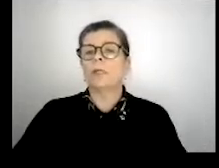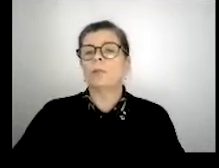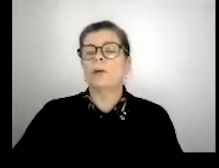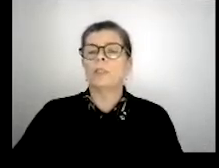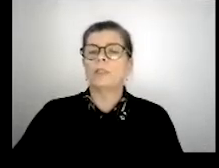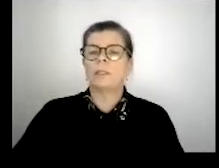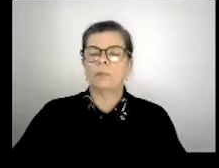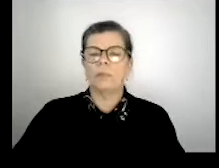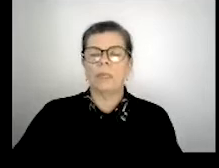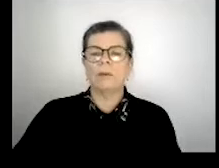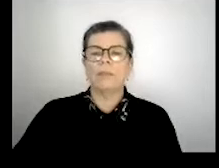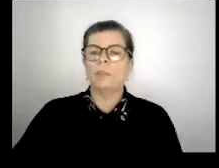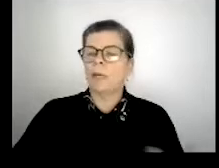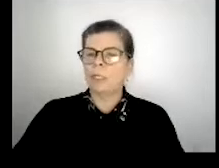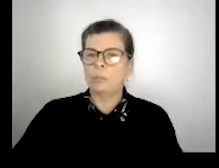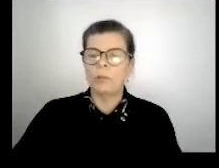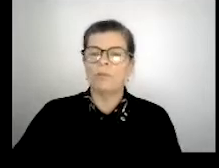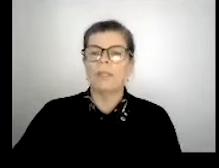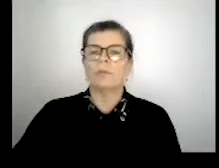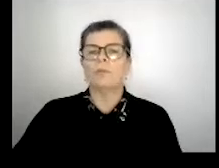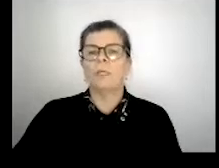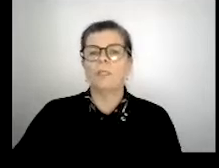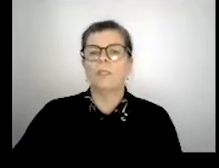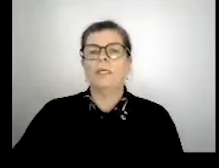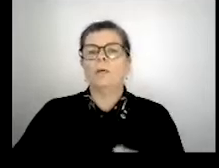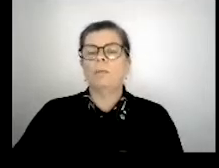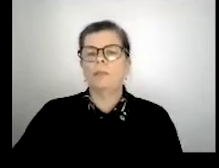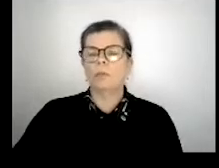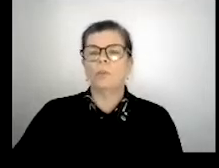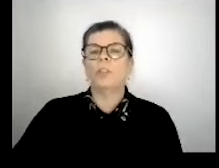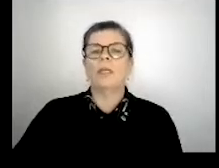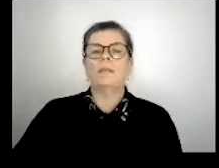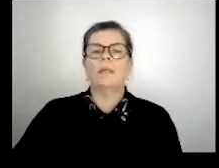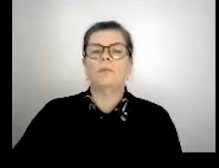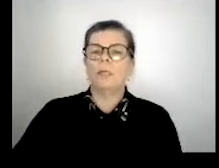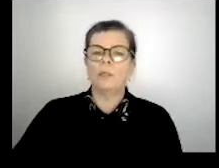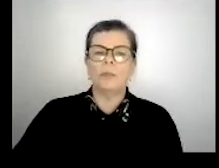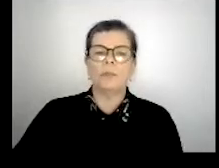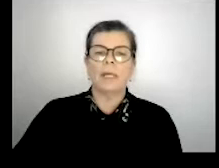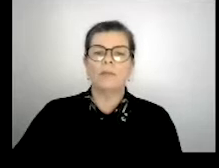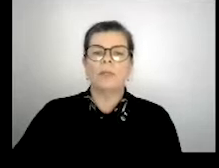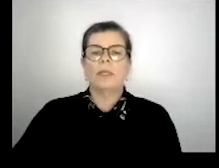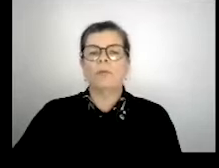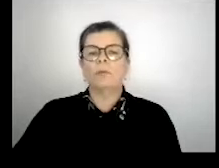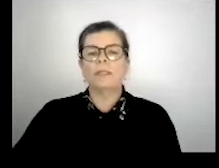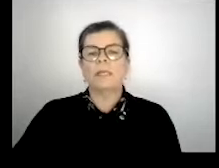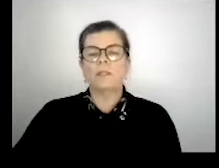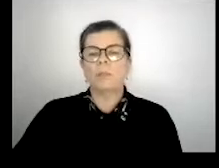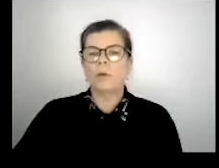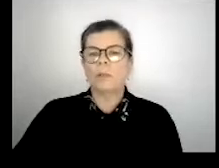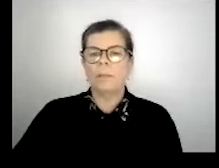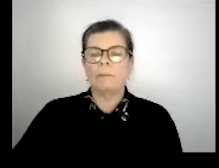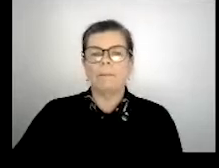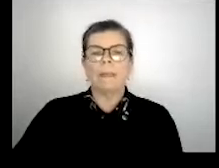terapêutico, laboratório, agência transfusional, exame de imagem muito afetado durante o plano de contingência e durante os simulados, e todas as áreas